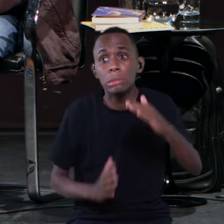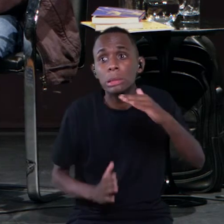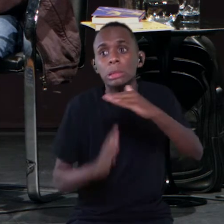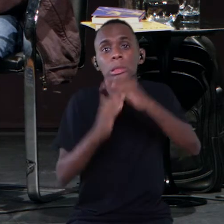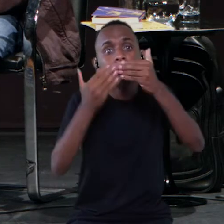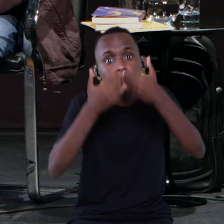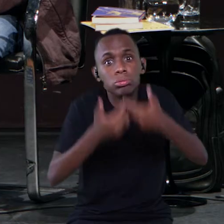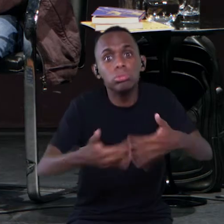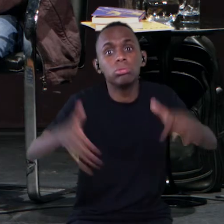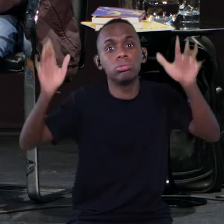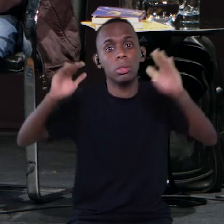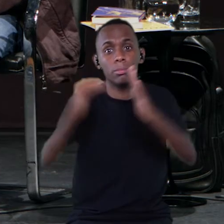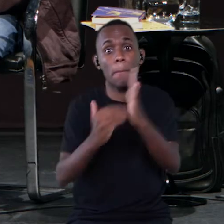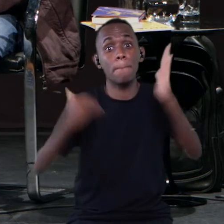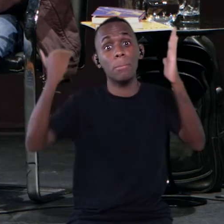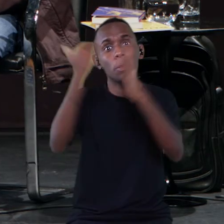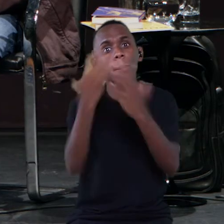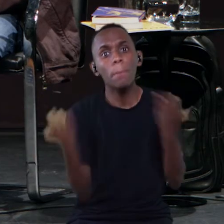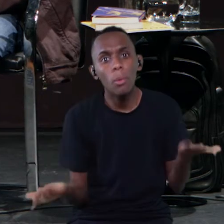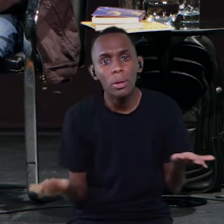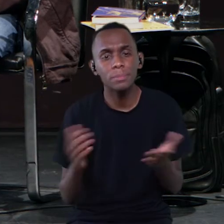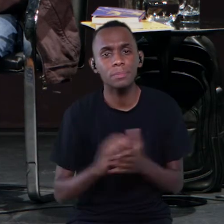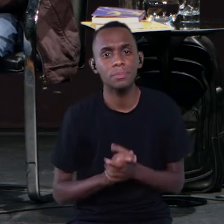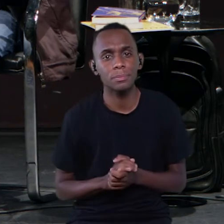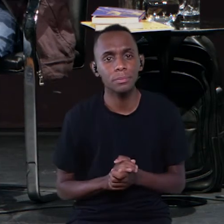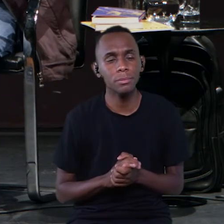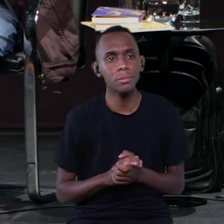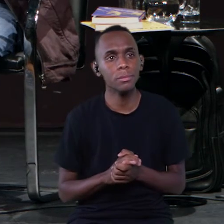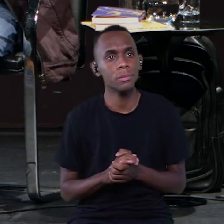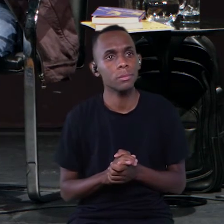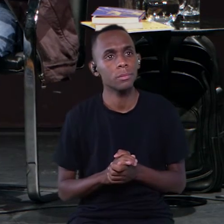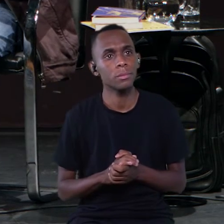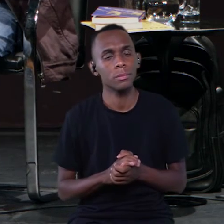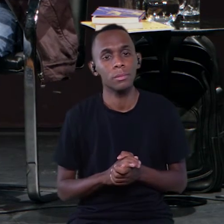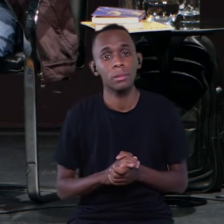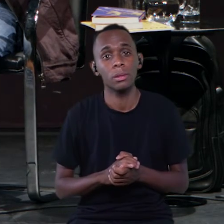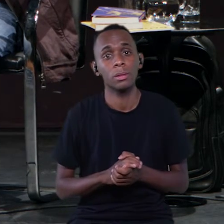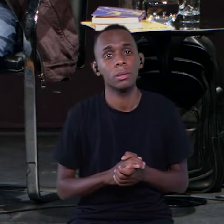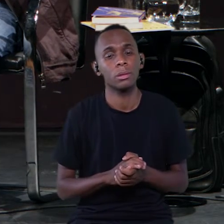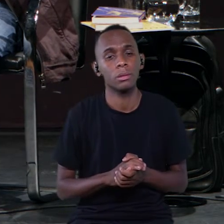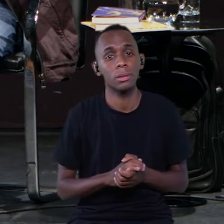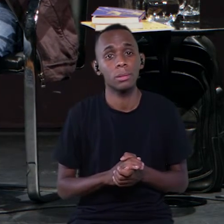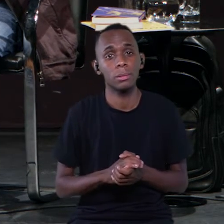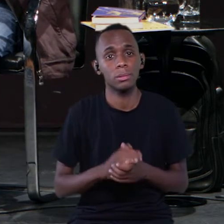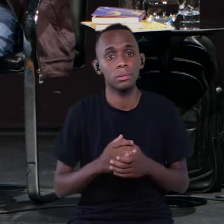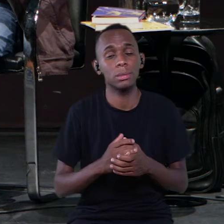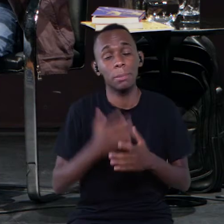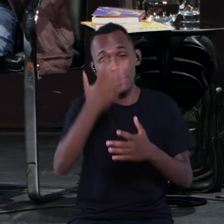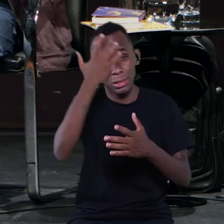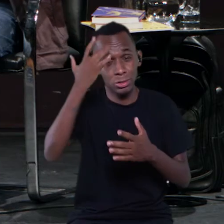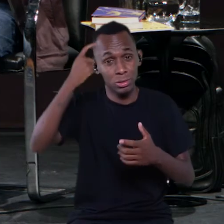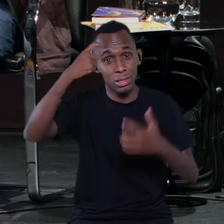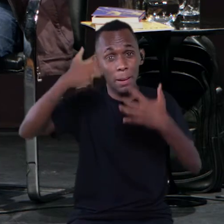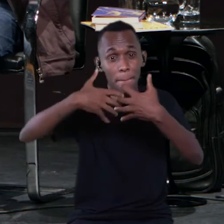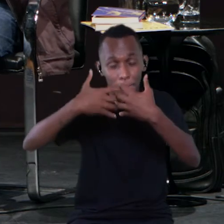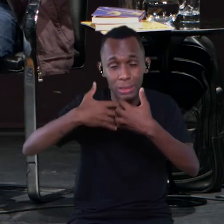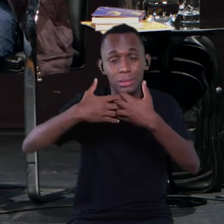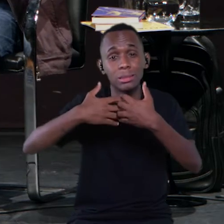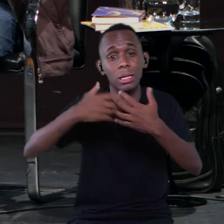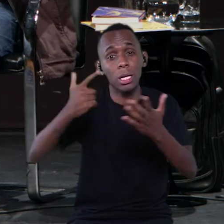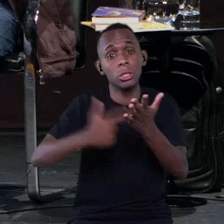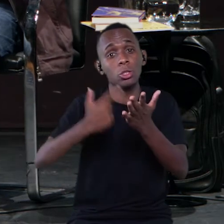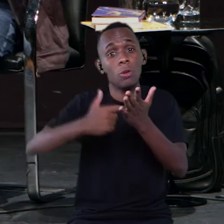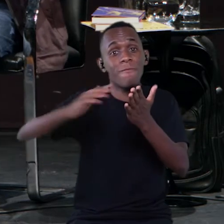coisa do real. Não, eu acho que para quem pensa essa literatura desde fora, vamos deixar de lado, por exemplo, a